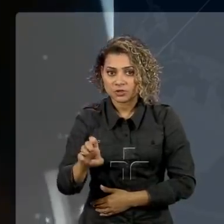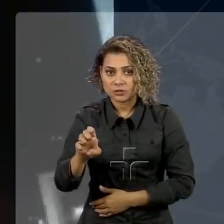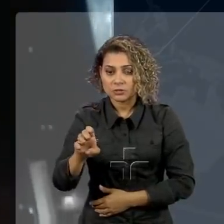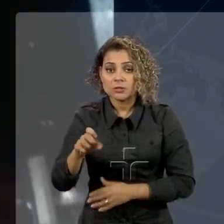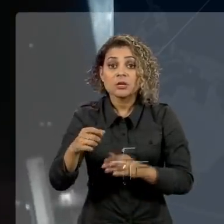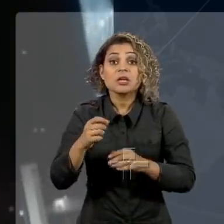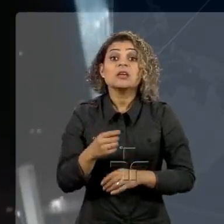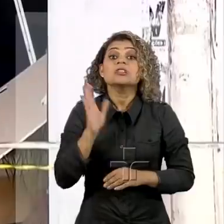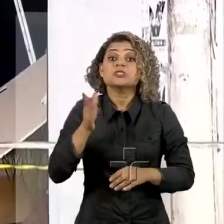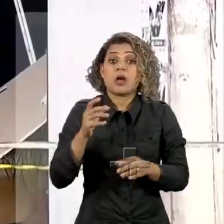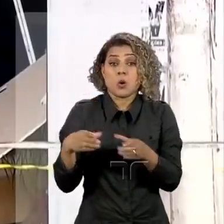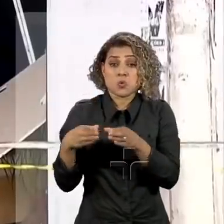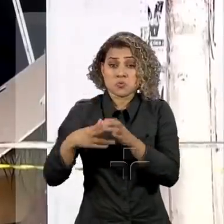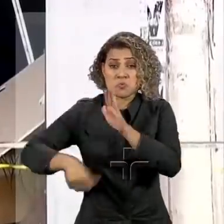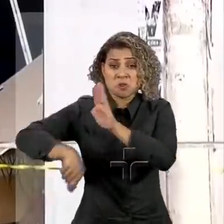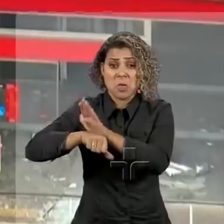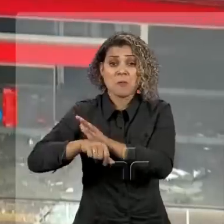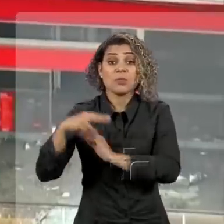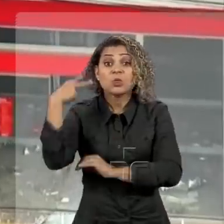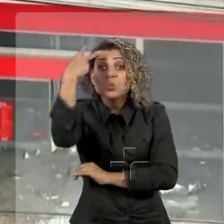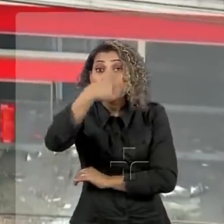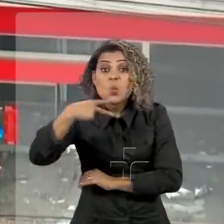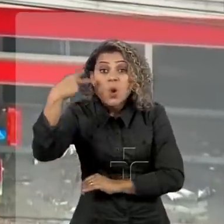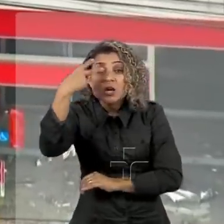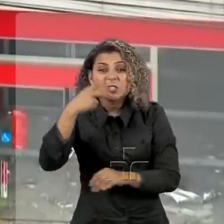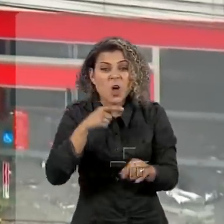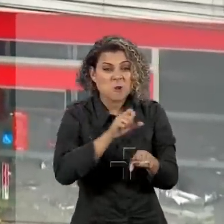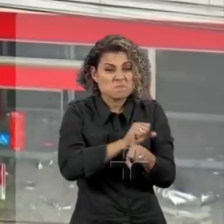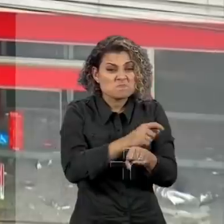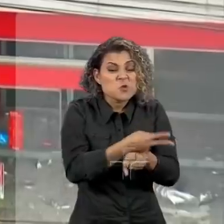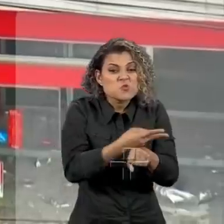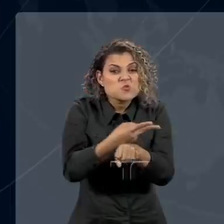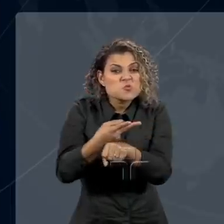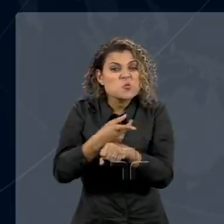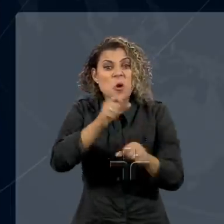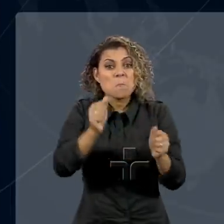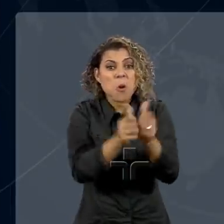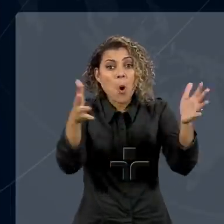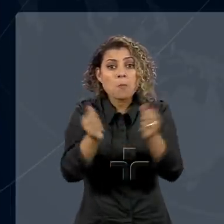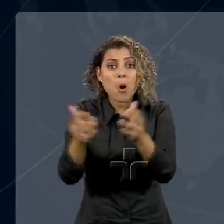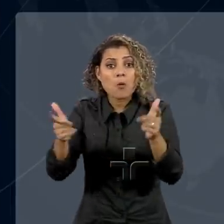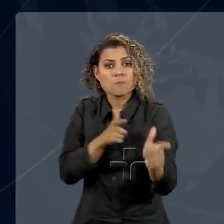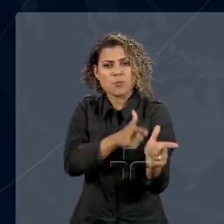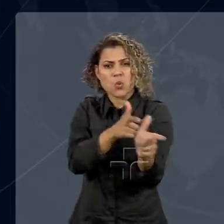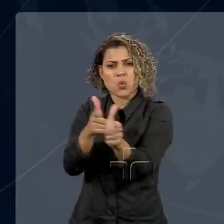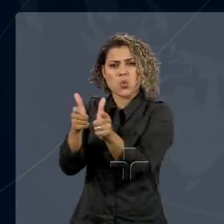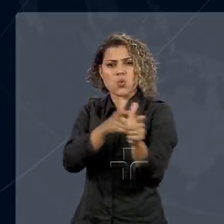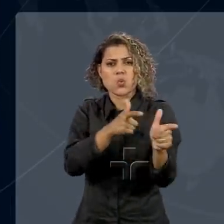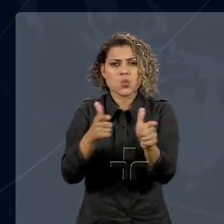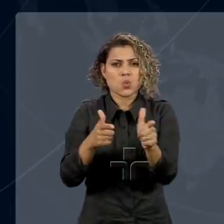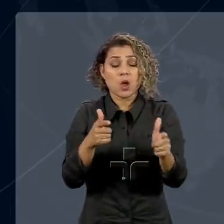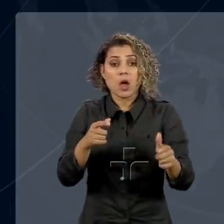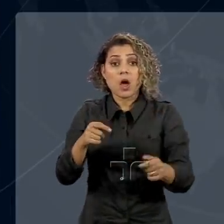da ação, que durou 2 horas. Os moradores acordaram com os tiros e explosões.